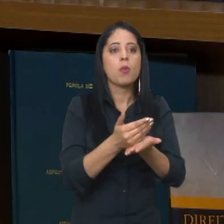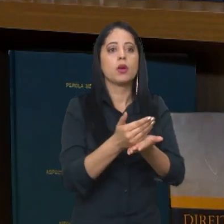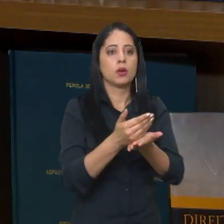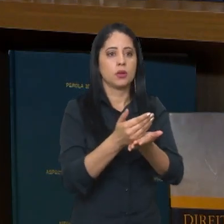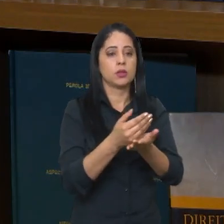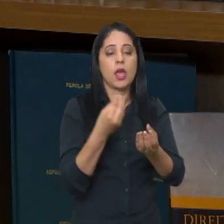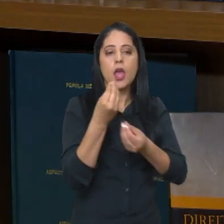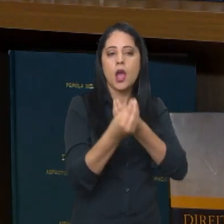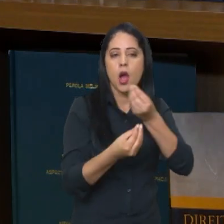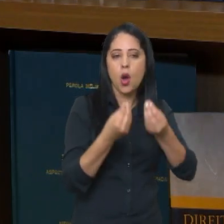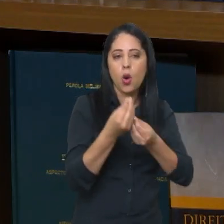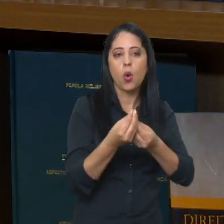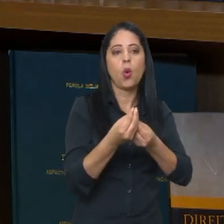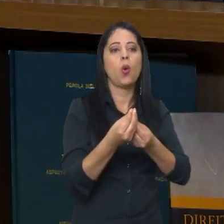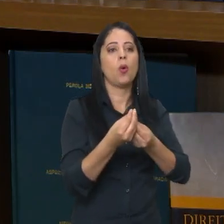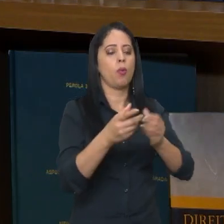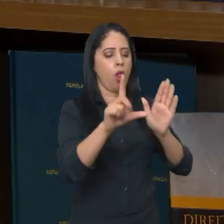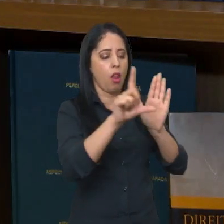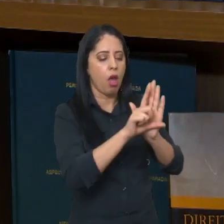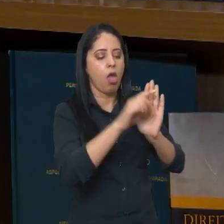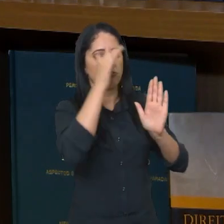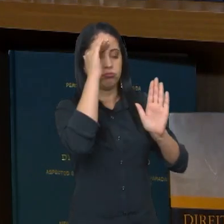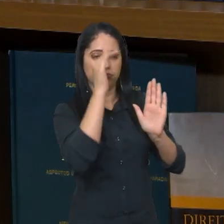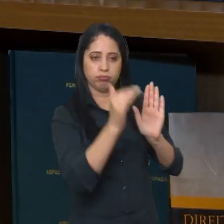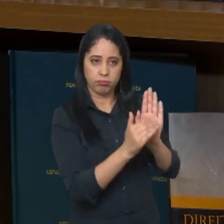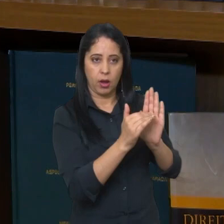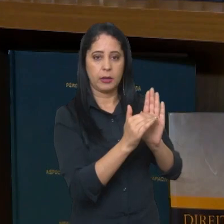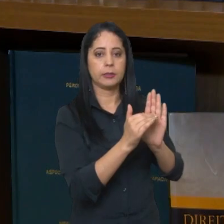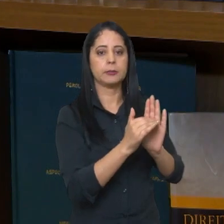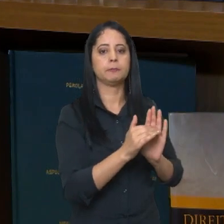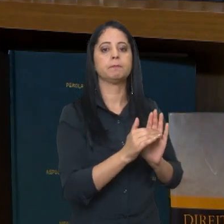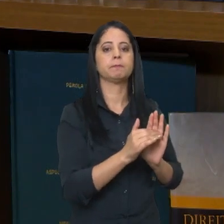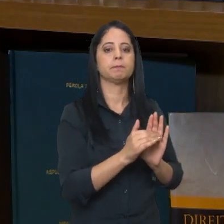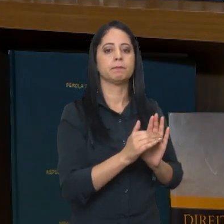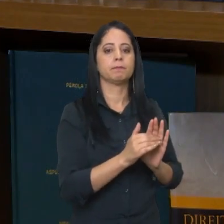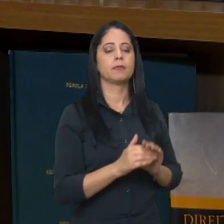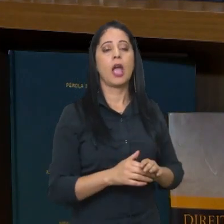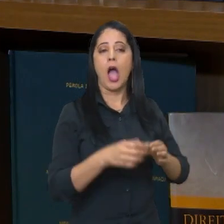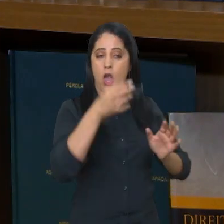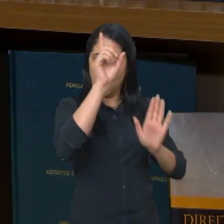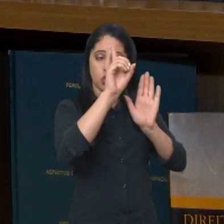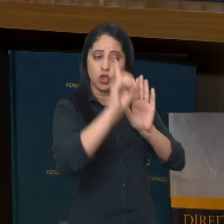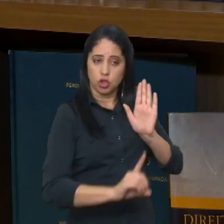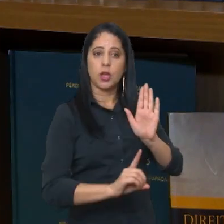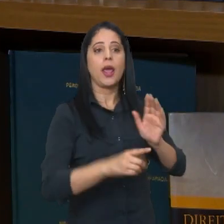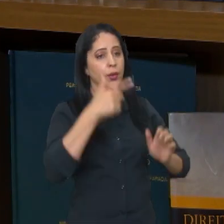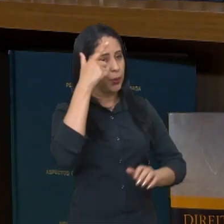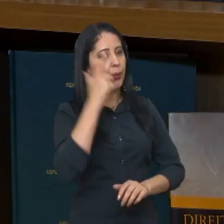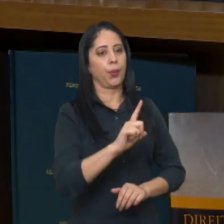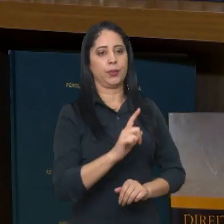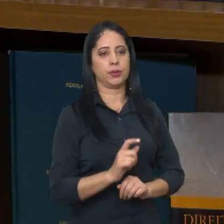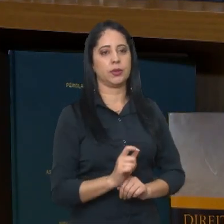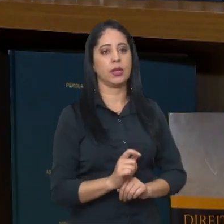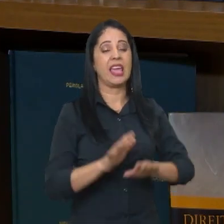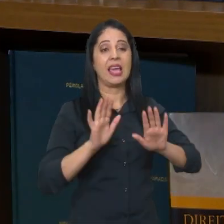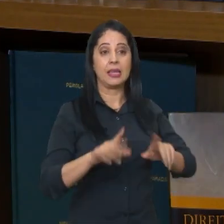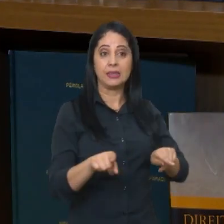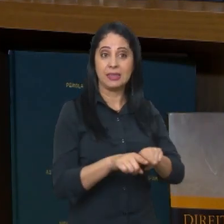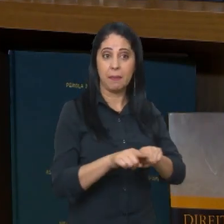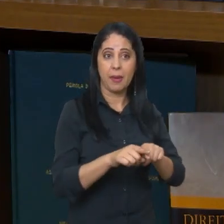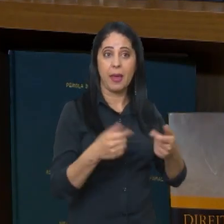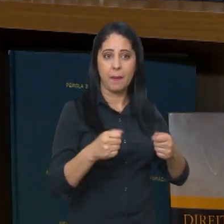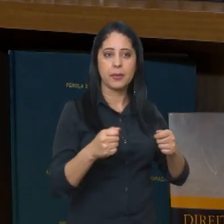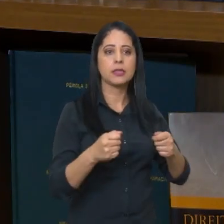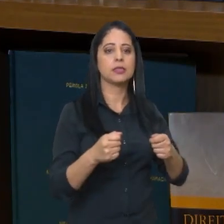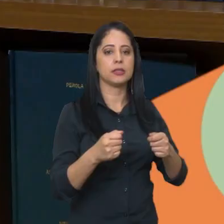dos encaminhamentos necessários, o que é judicial, o que é administrativo, para obter todos esses direitos e também ter